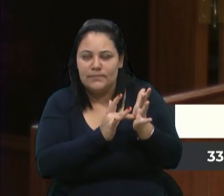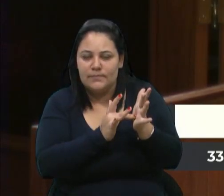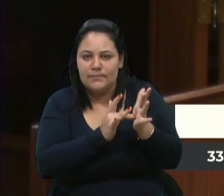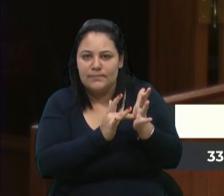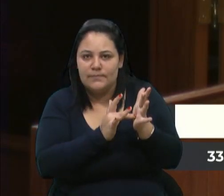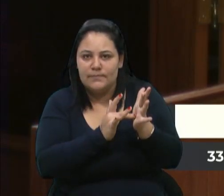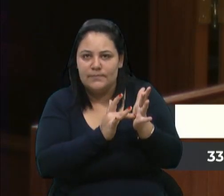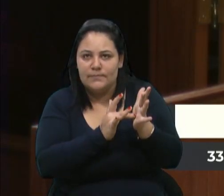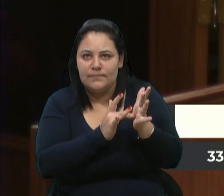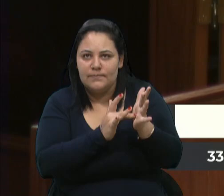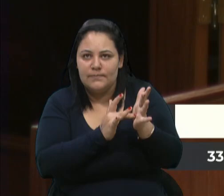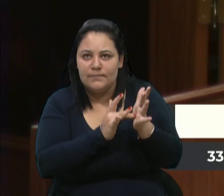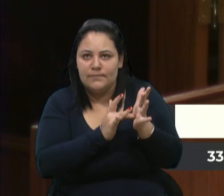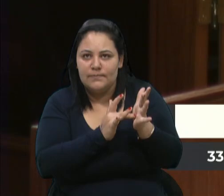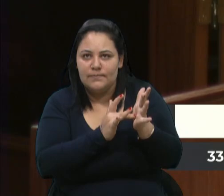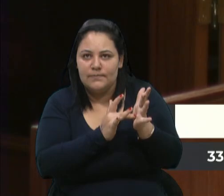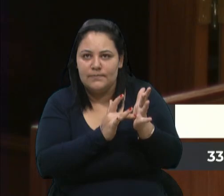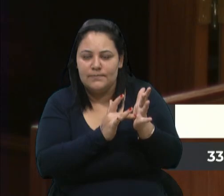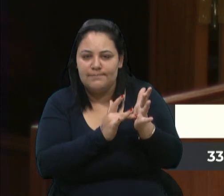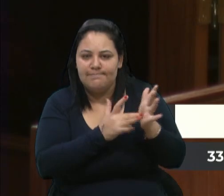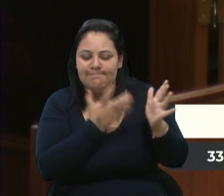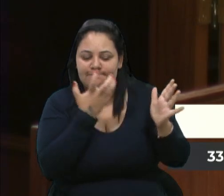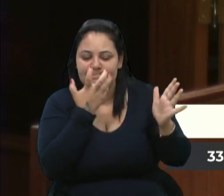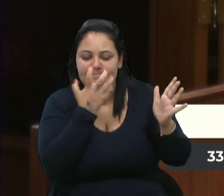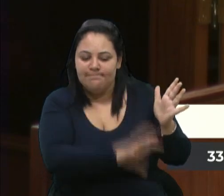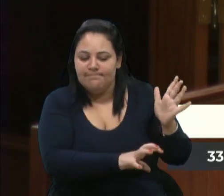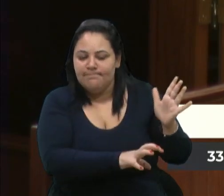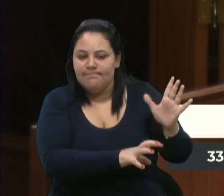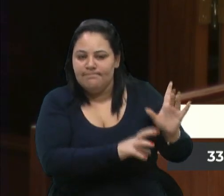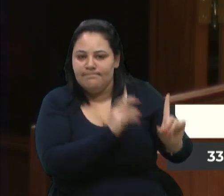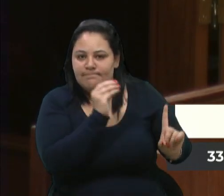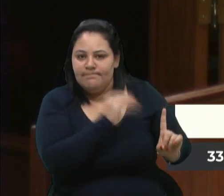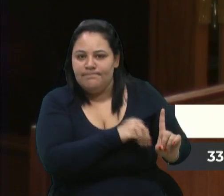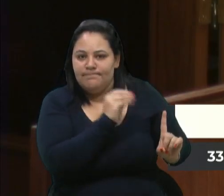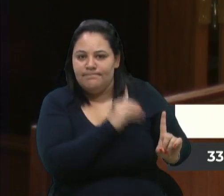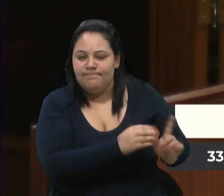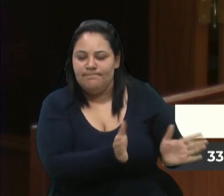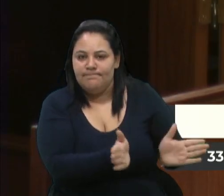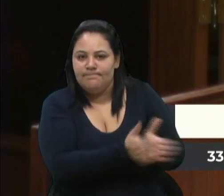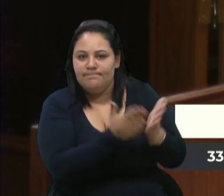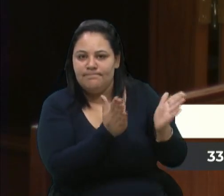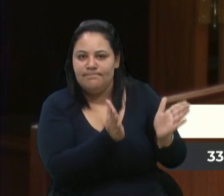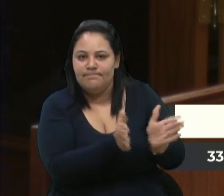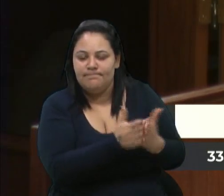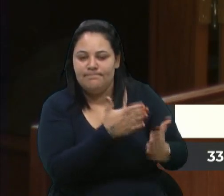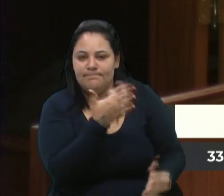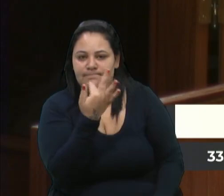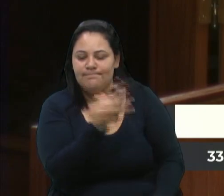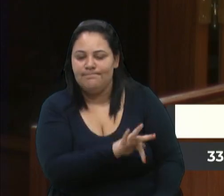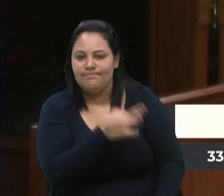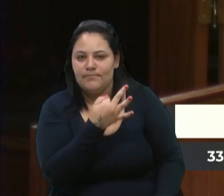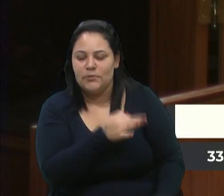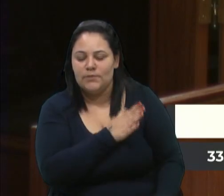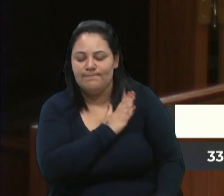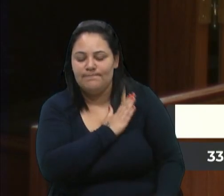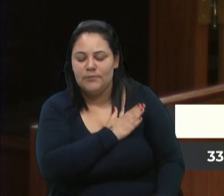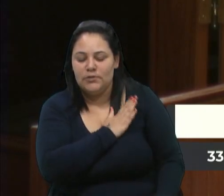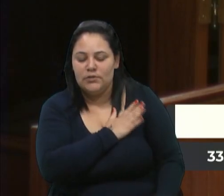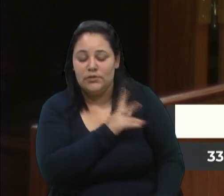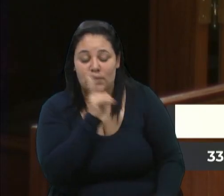abobinam os moradores da rua. E isso me dói muito o coração, de ver que gente da minha